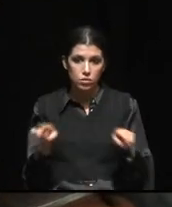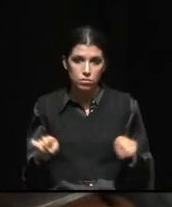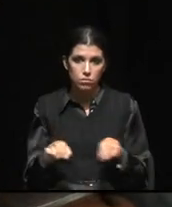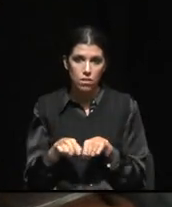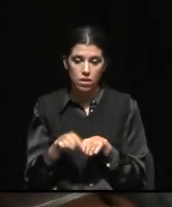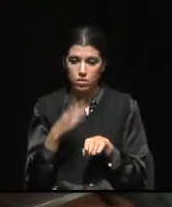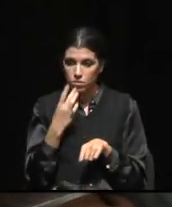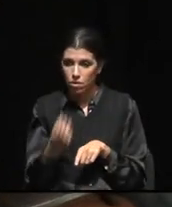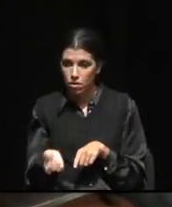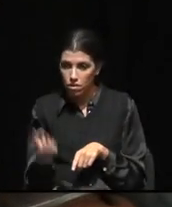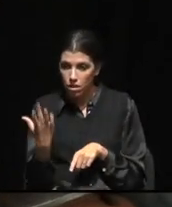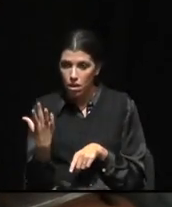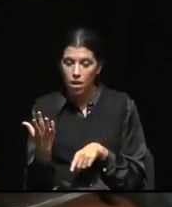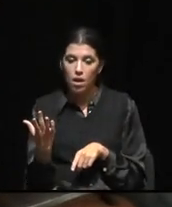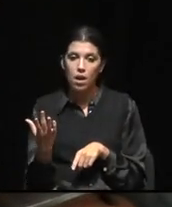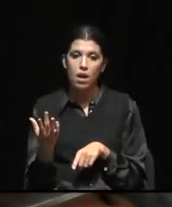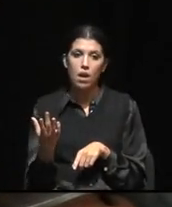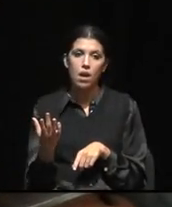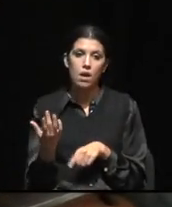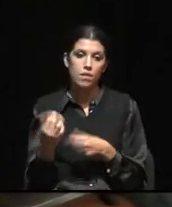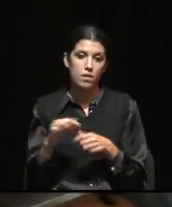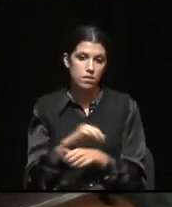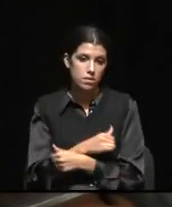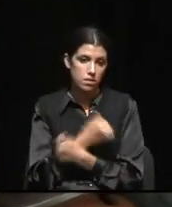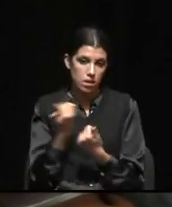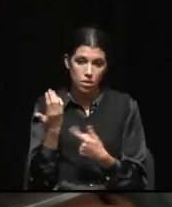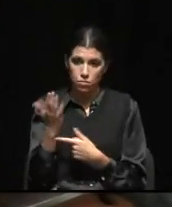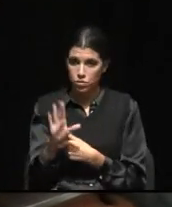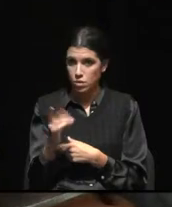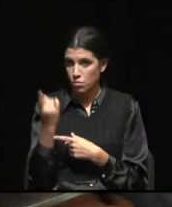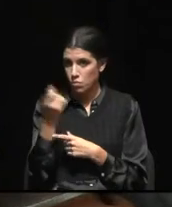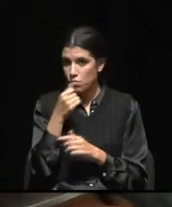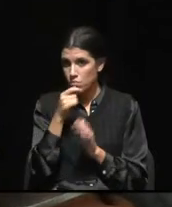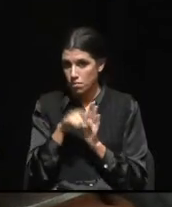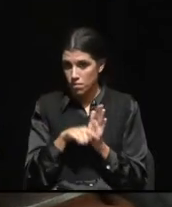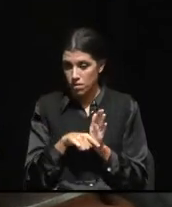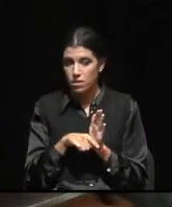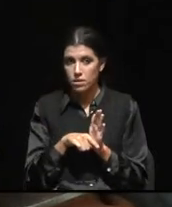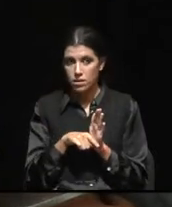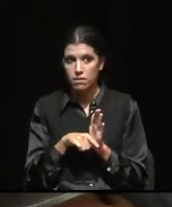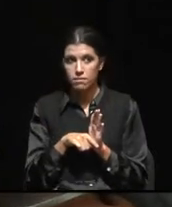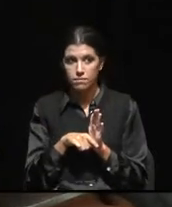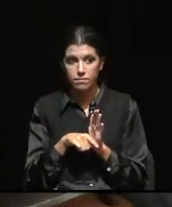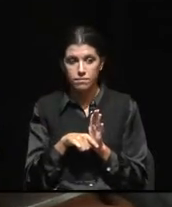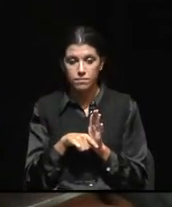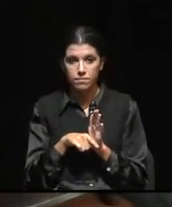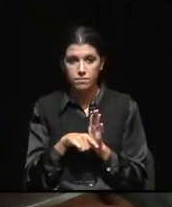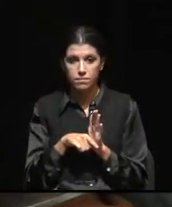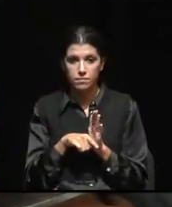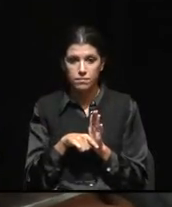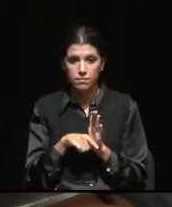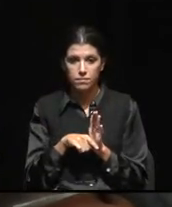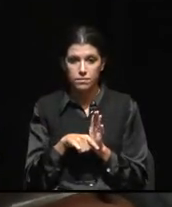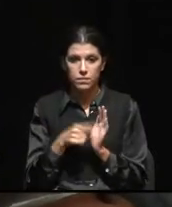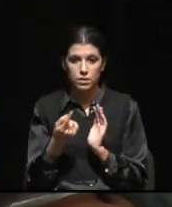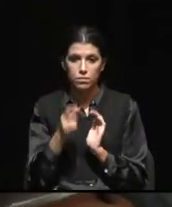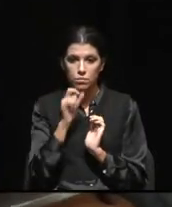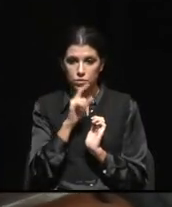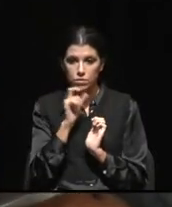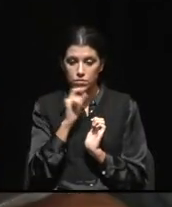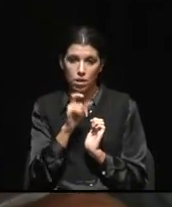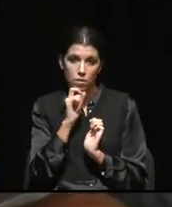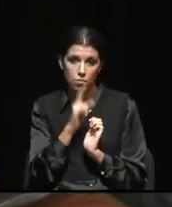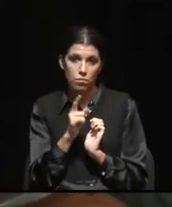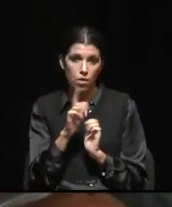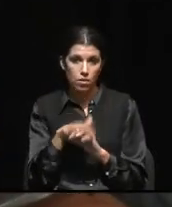espaços na cidade eh por exemplo é essa é uma uma uma uma hipótese e que pode ser